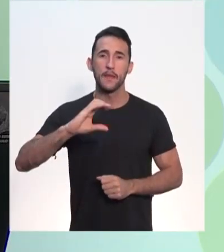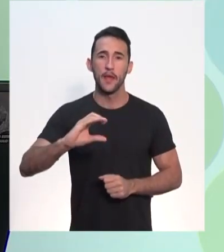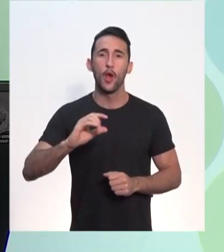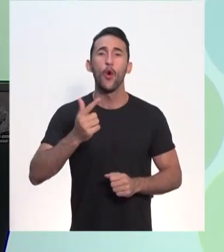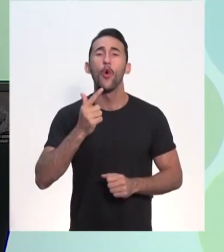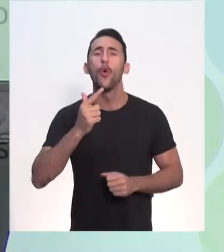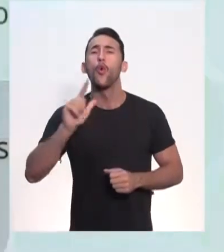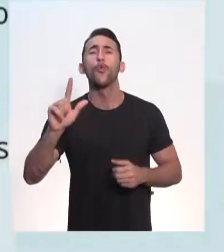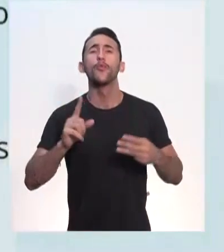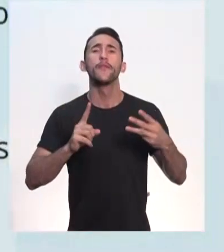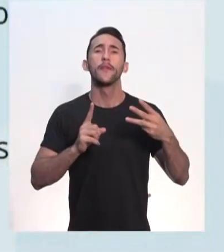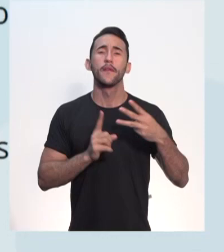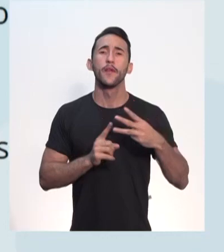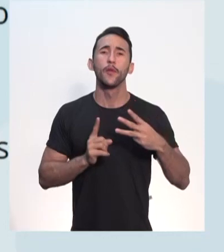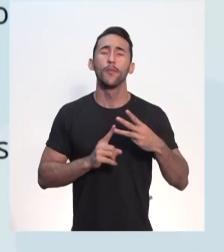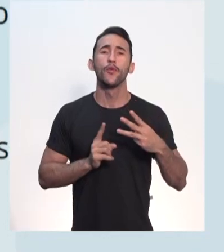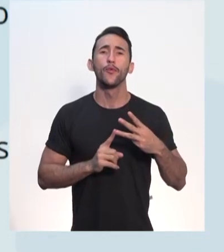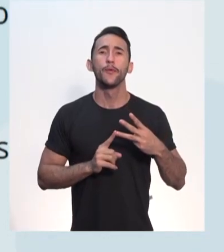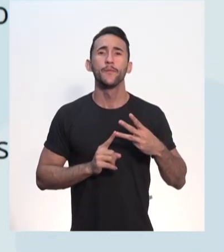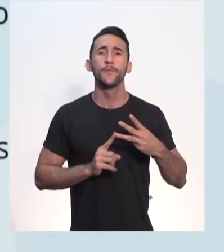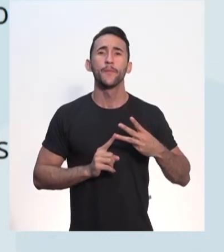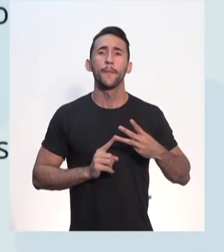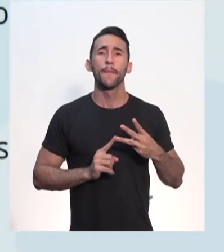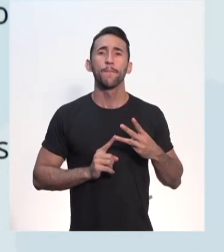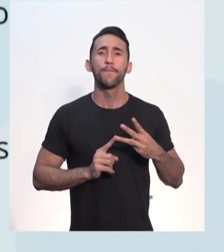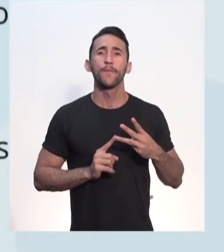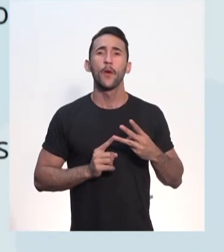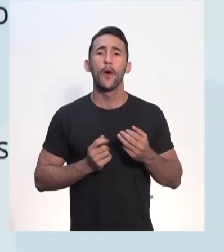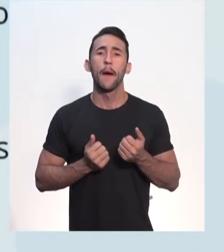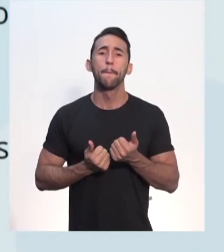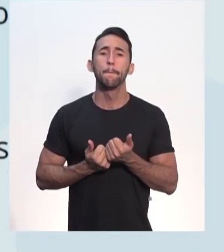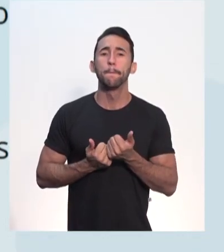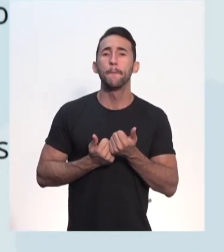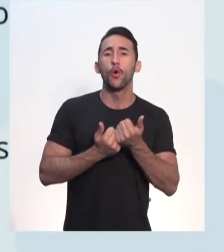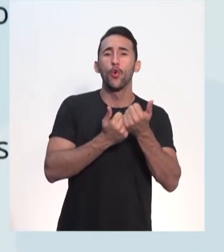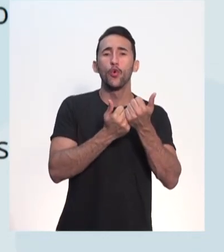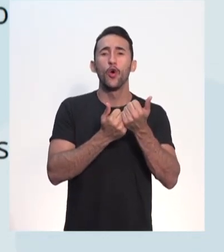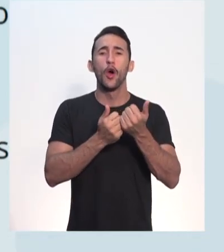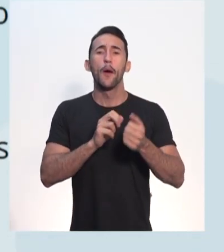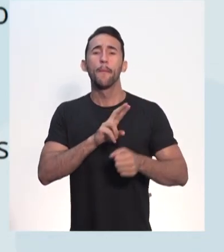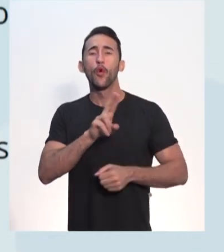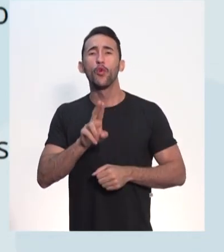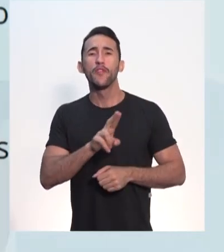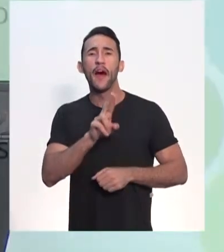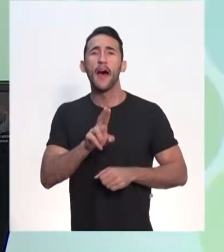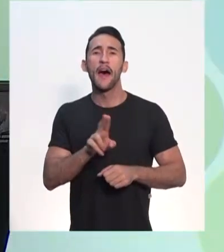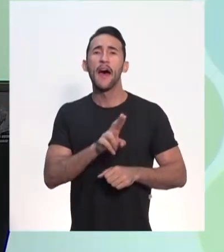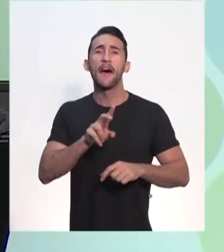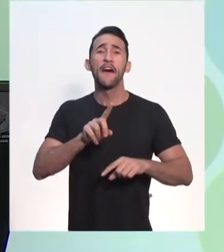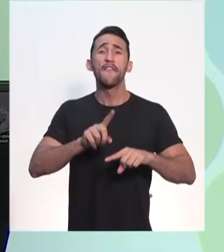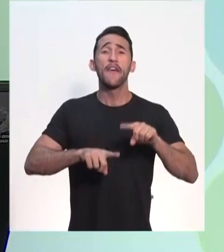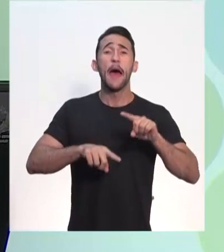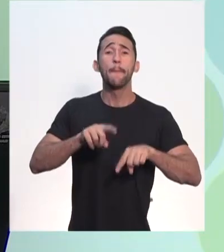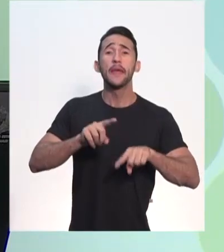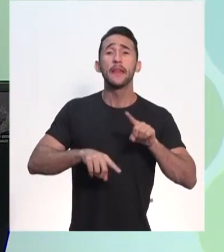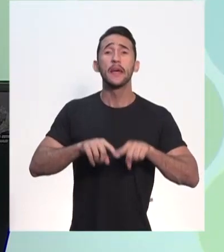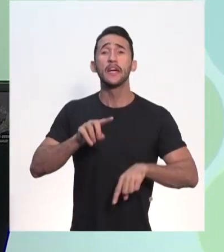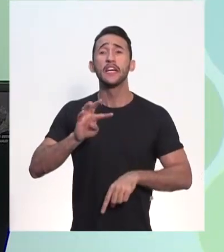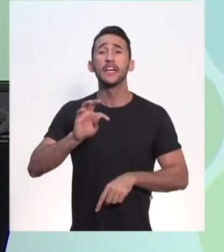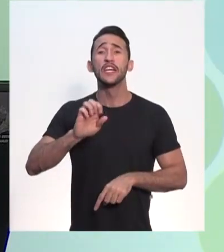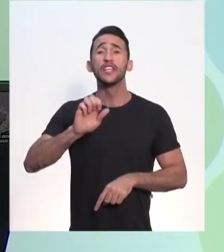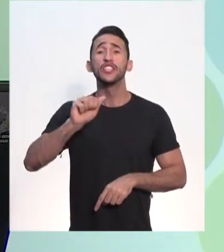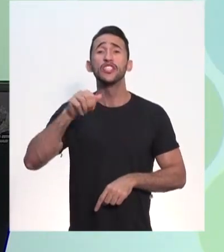toda a estrutura que for organizada para esse período de isolamento social e quais são os documentos, quais são as referências